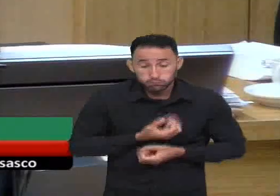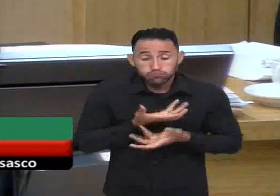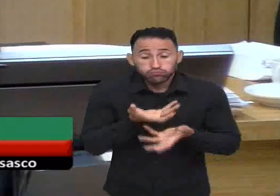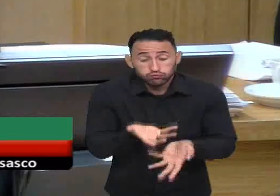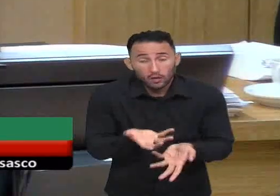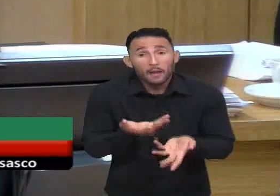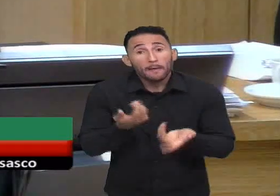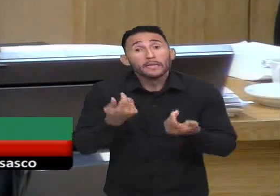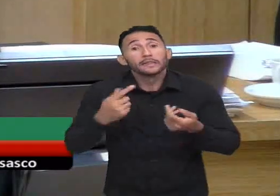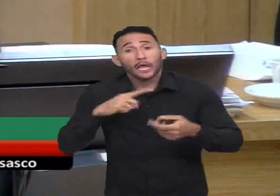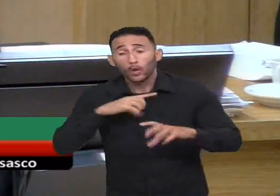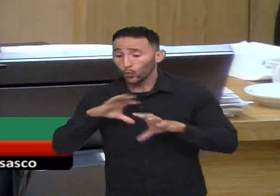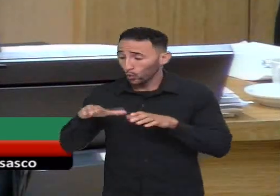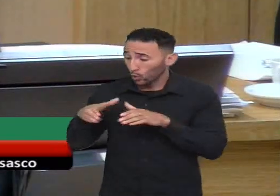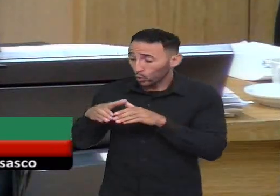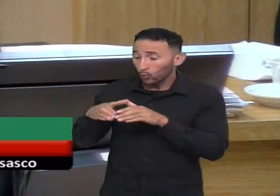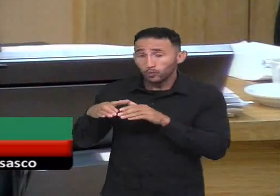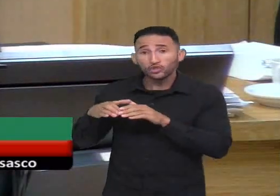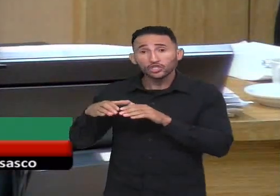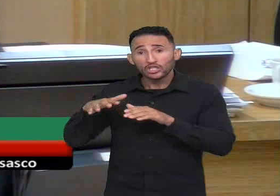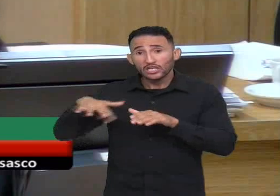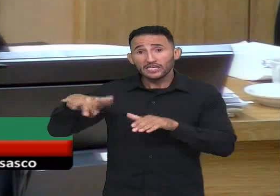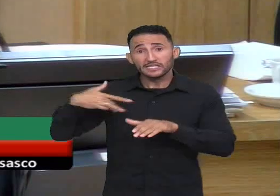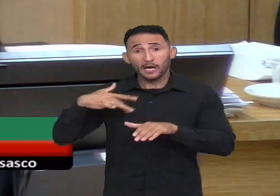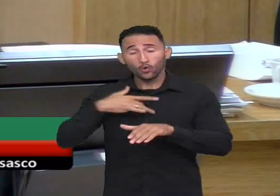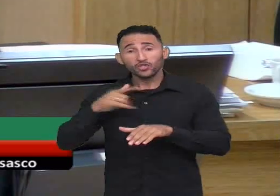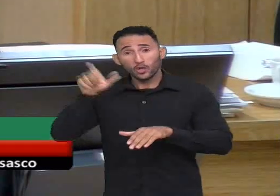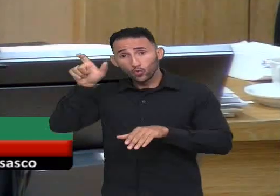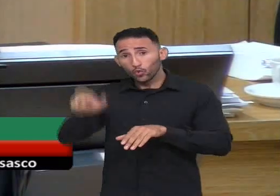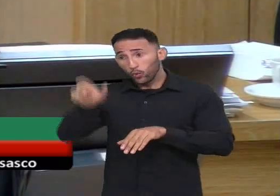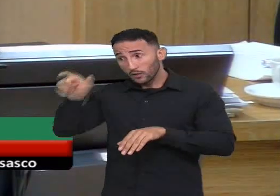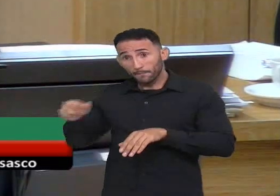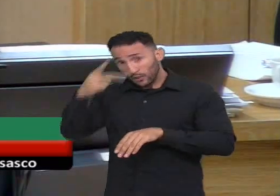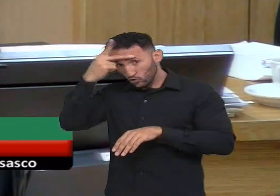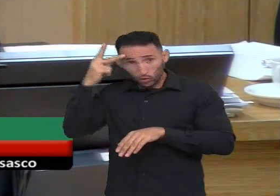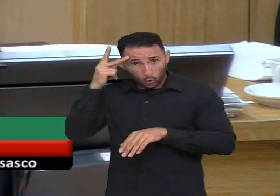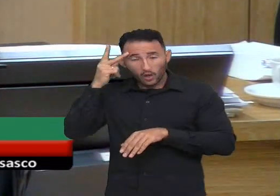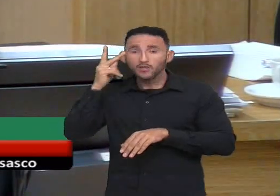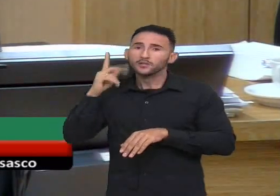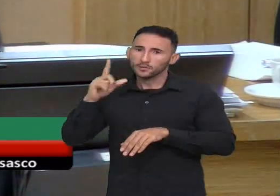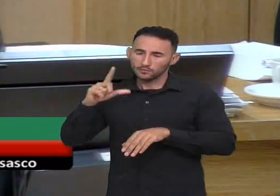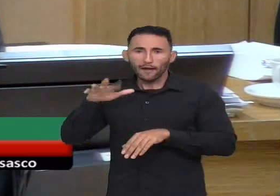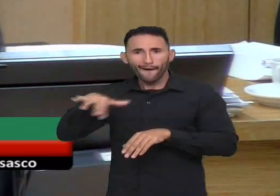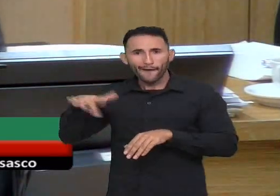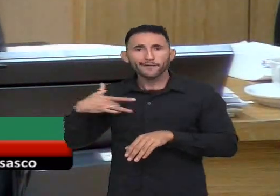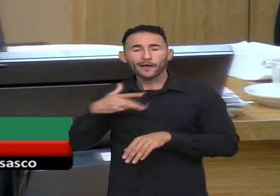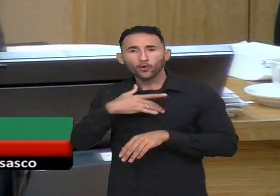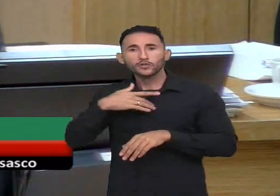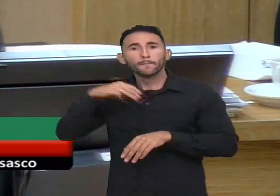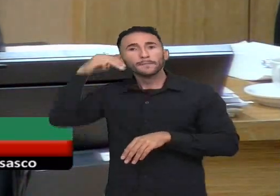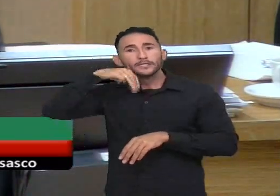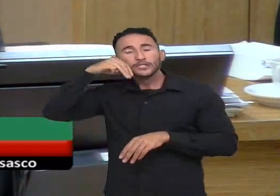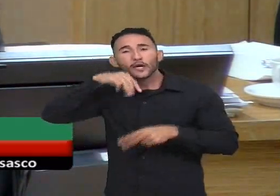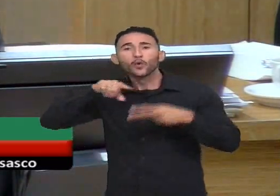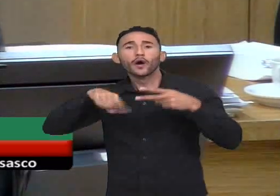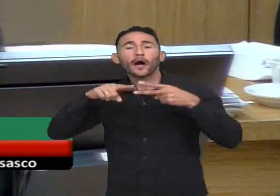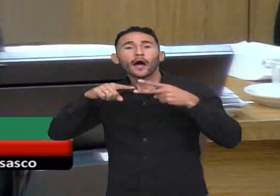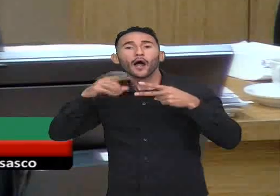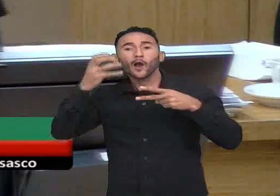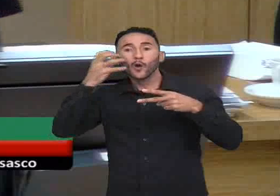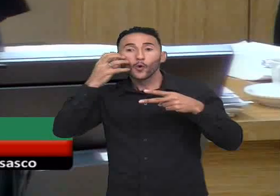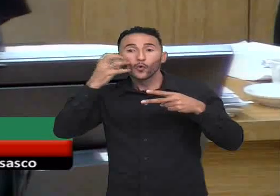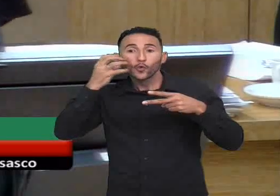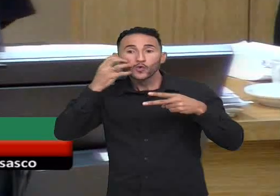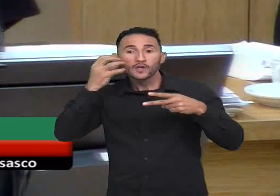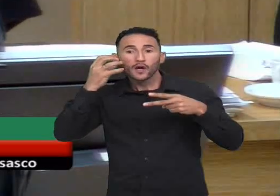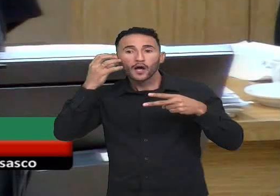uma comissão de saúde muito atuante, com dois membros em especial que é envolvido da saúde, que é o Michel e a Lúcia, e com certeza